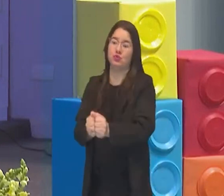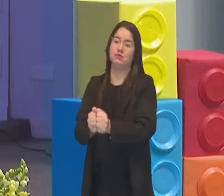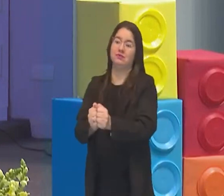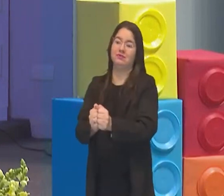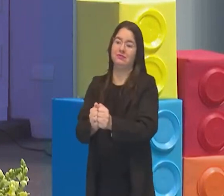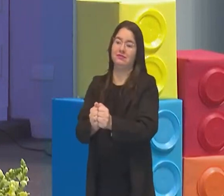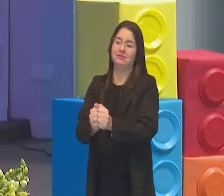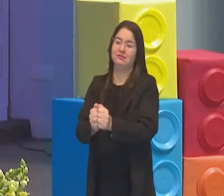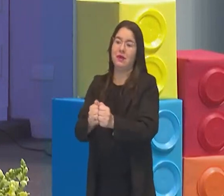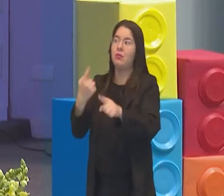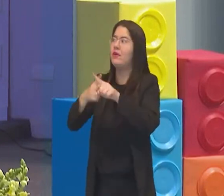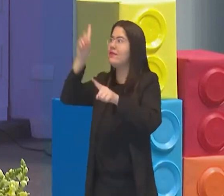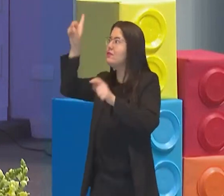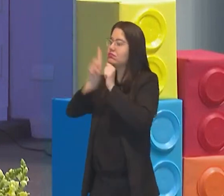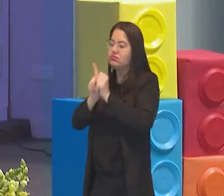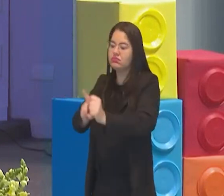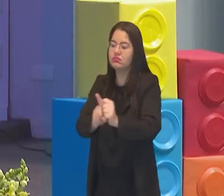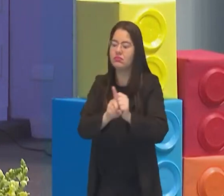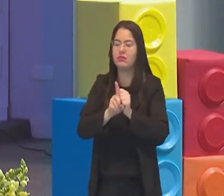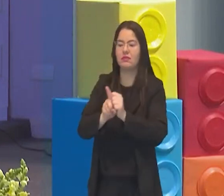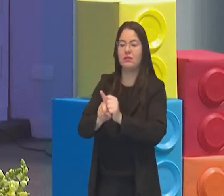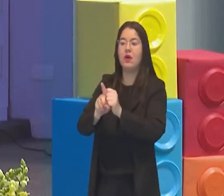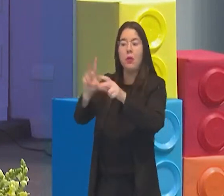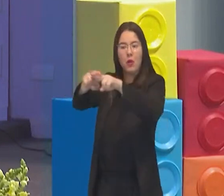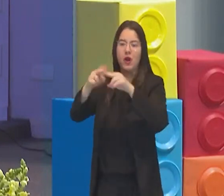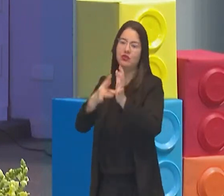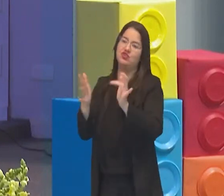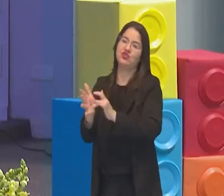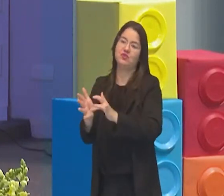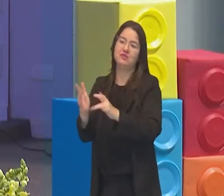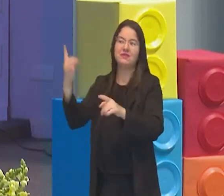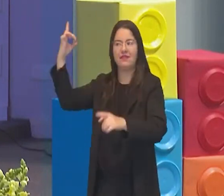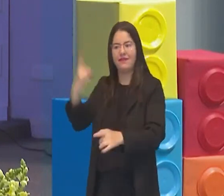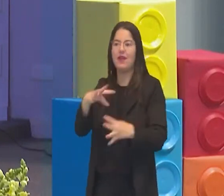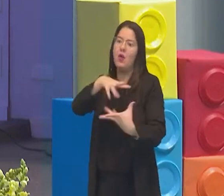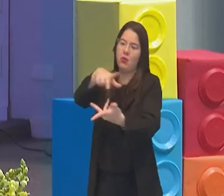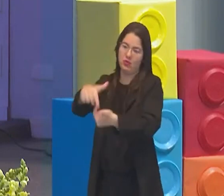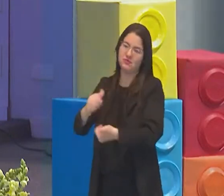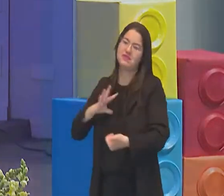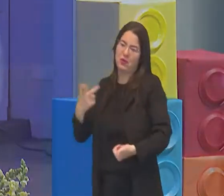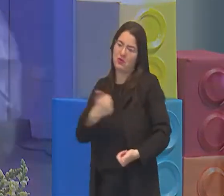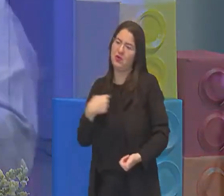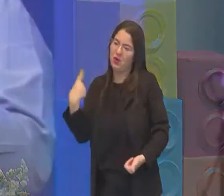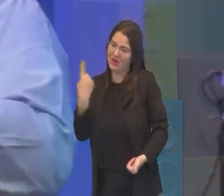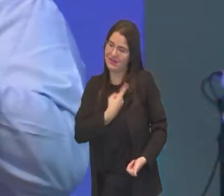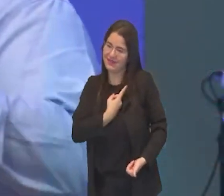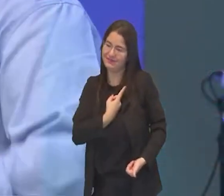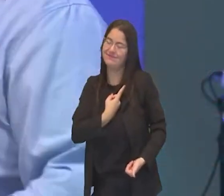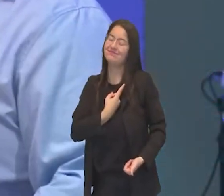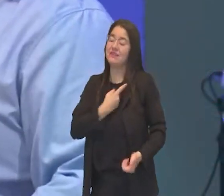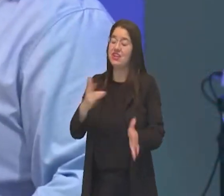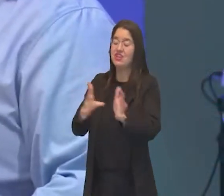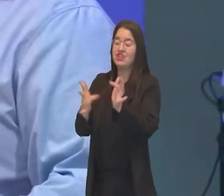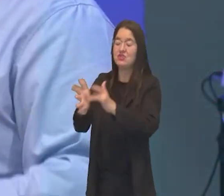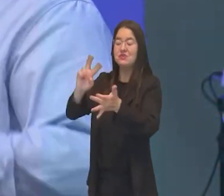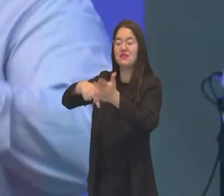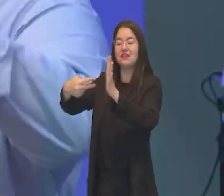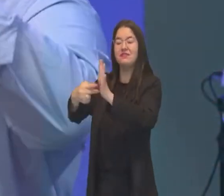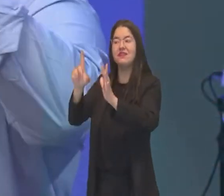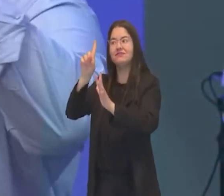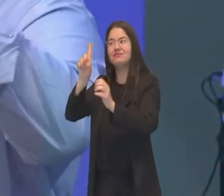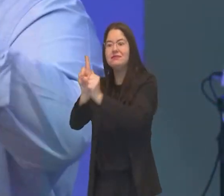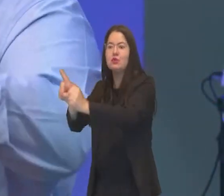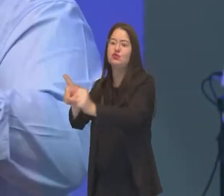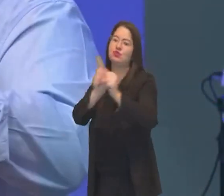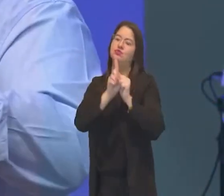Deus conosco, o Emanuel, Jesus Cristo. Ele é o Deus conosco. E